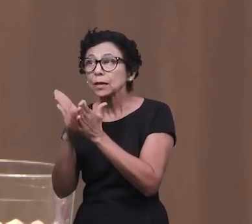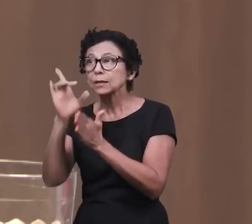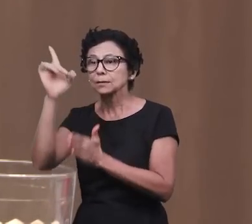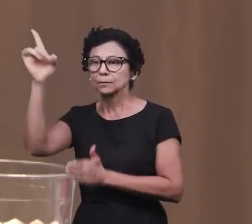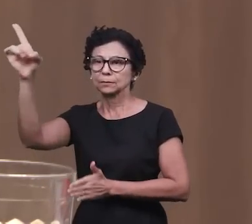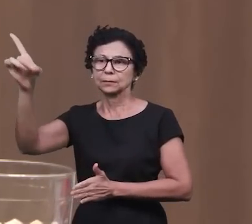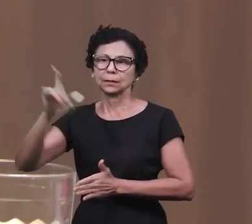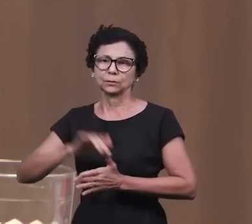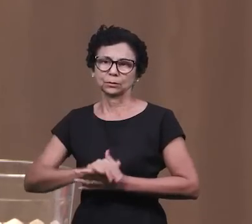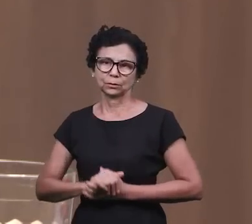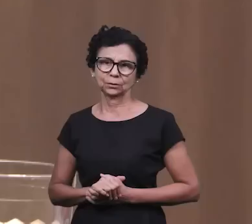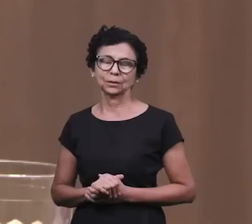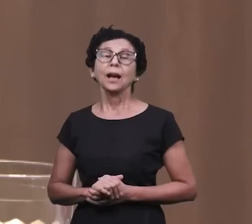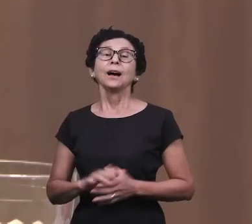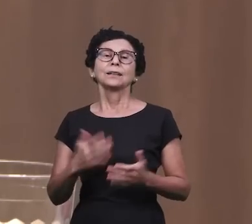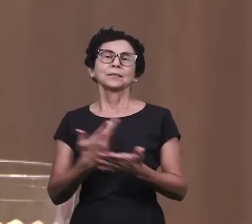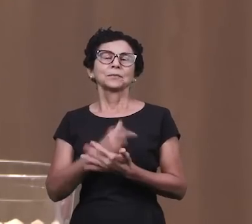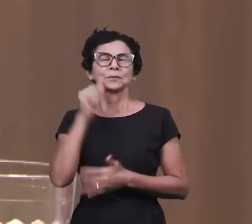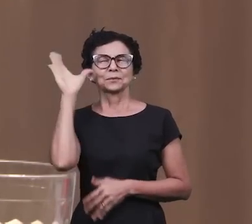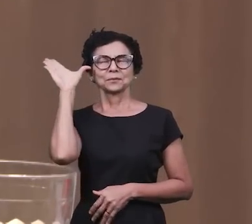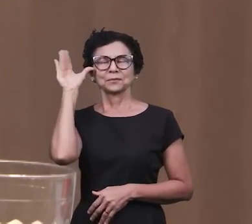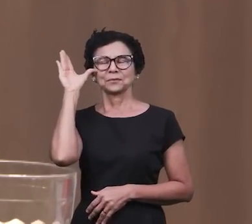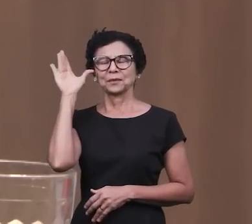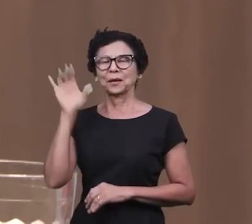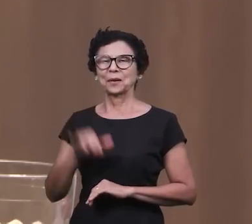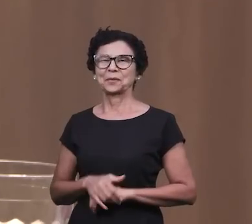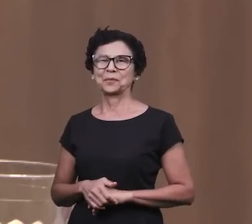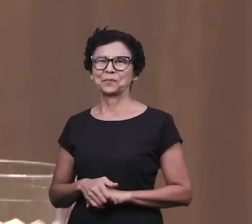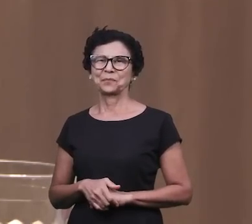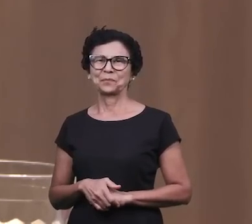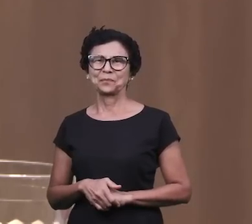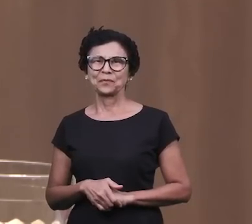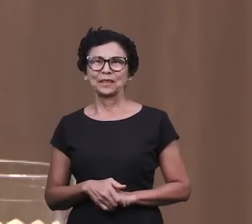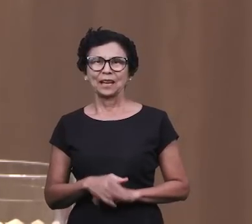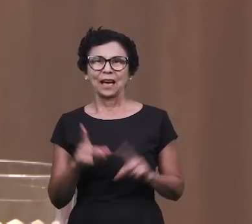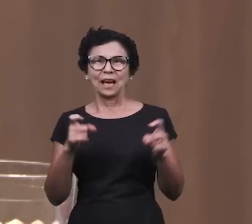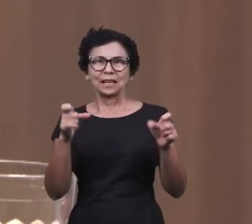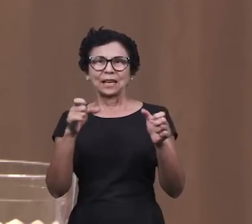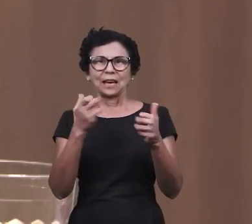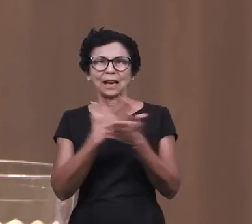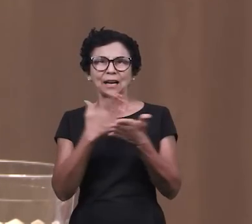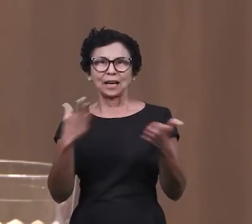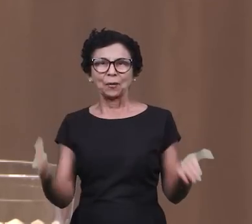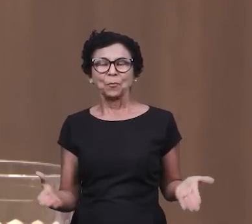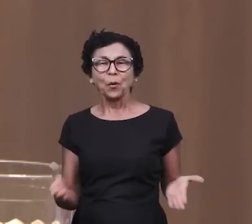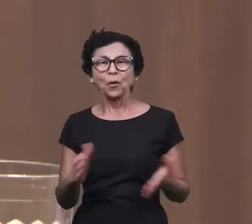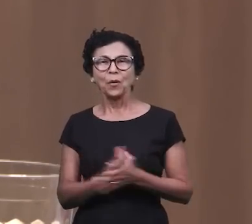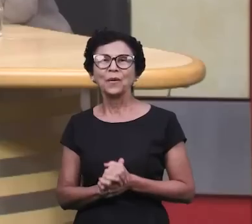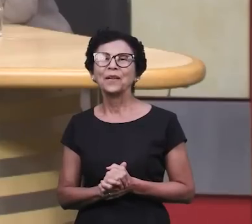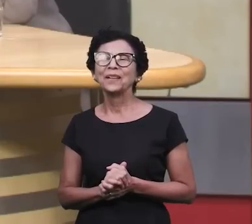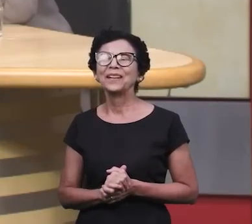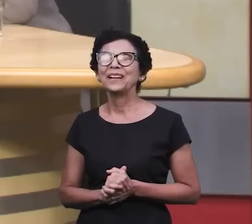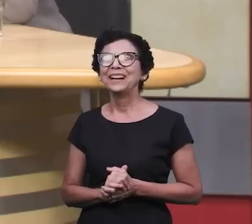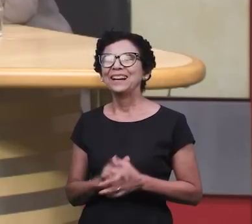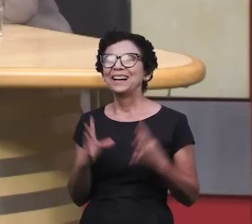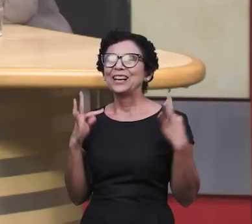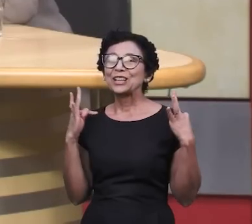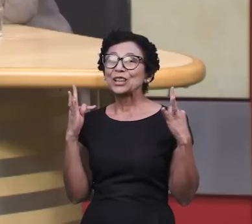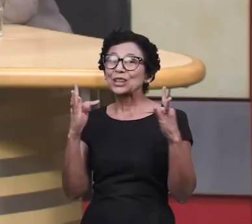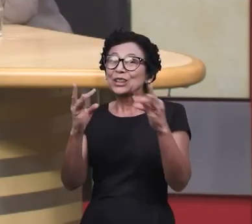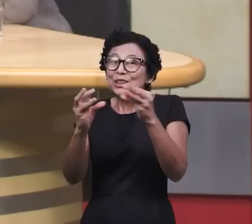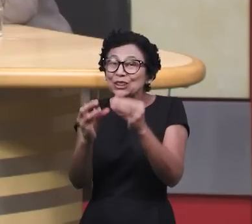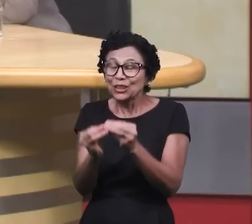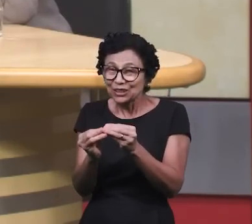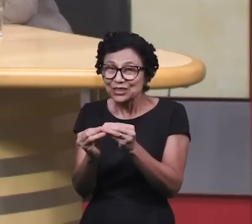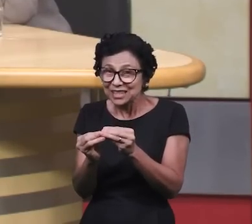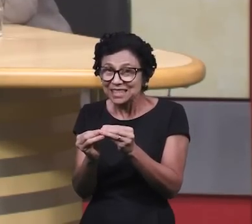ao Senhor, e o Senhor faz. Aí uma coisa curiosa, todos eles depois da Guerra Civil prosperaram na vida. O próprio pastor pôde